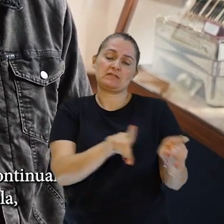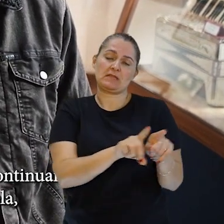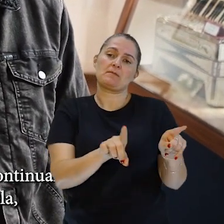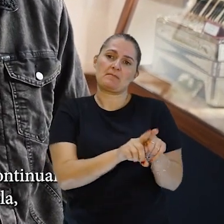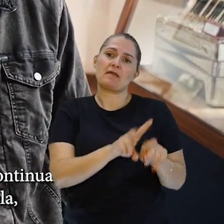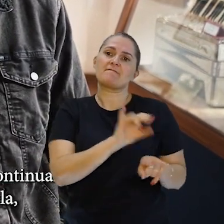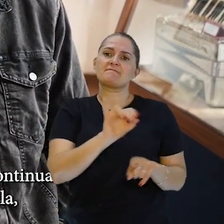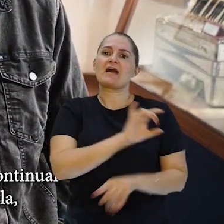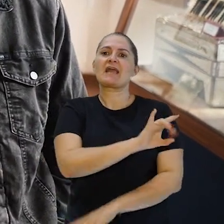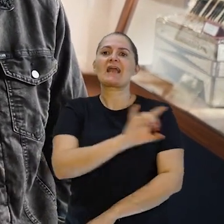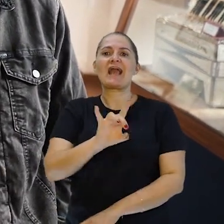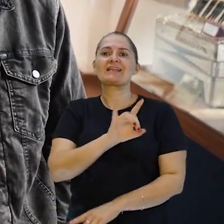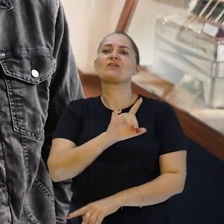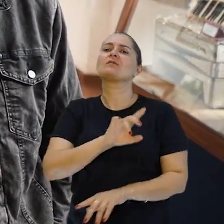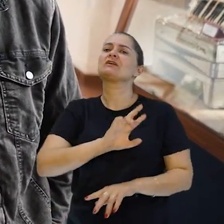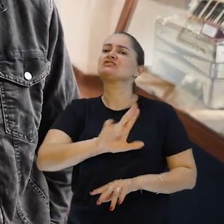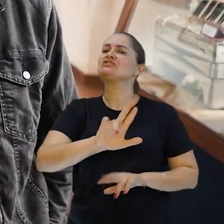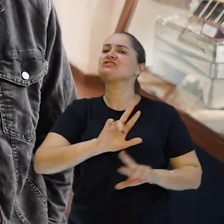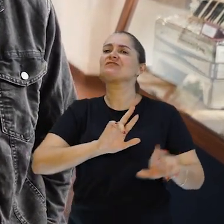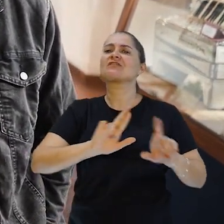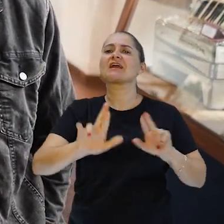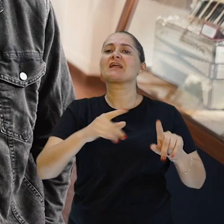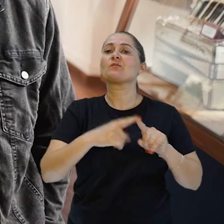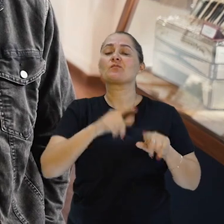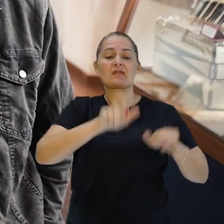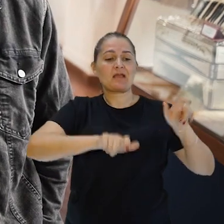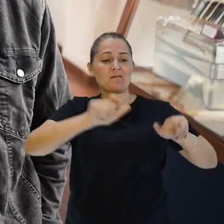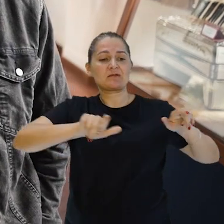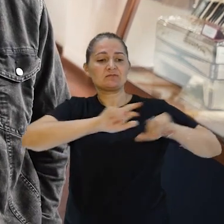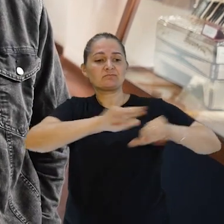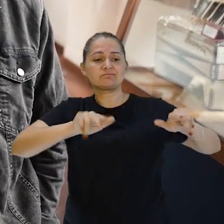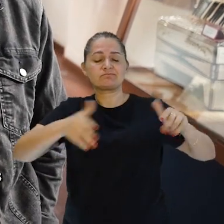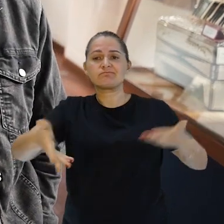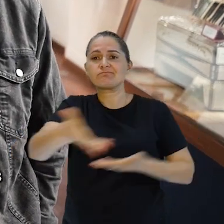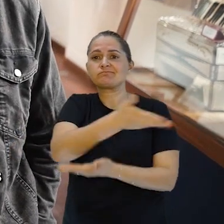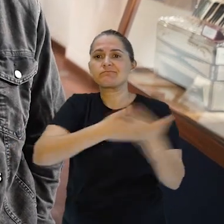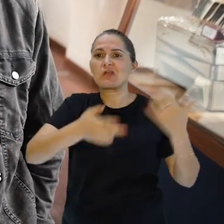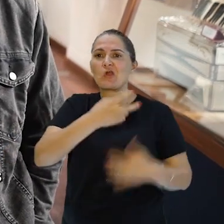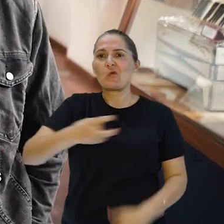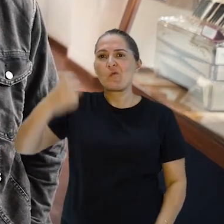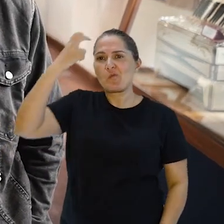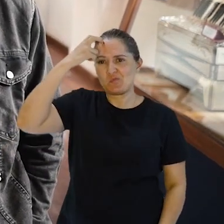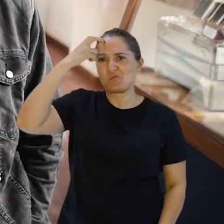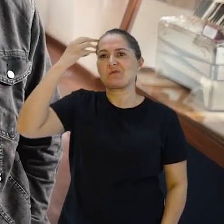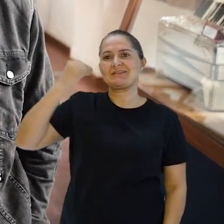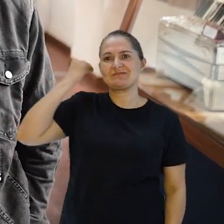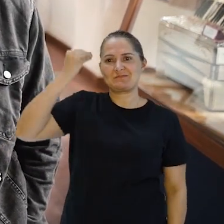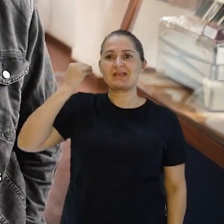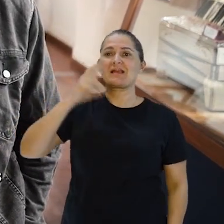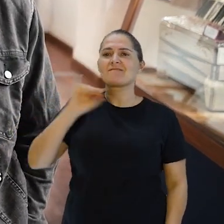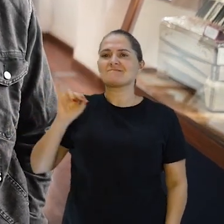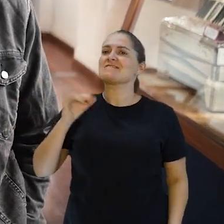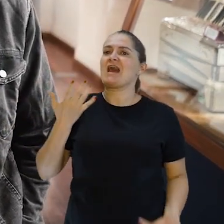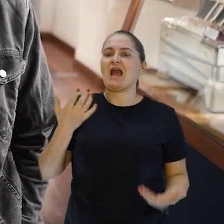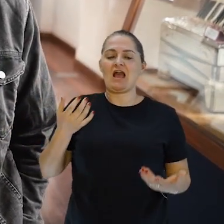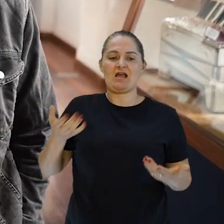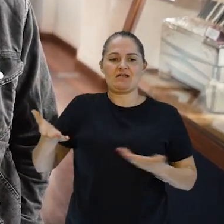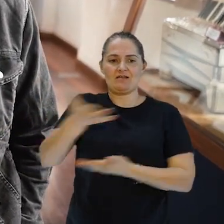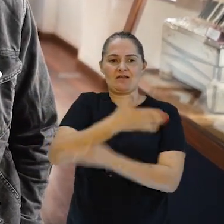outras vindo após ela, cada um vai ter sua diferença, né? Porque cada um vai trazer seu próprio embargo cultural, vai trazer suas próprias ideias que vai